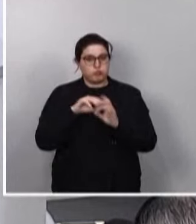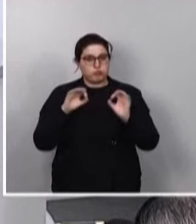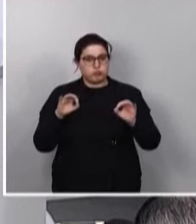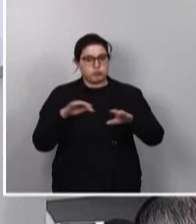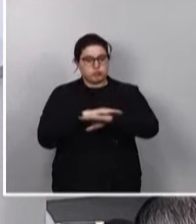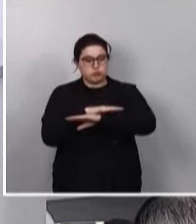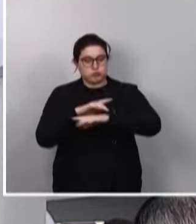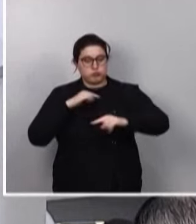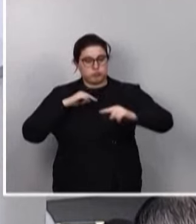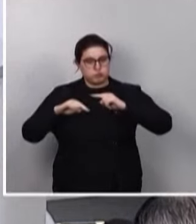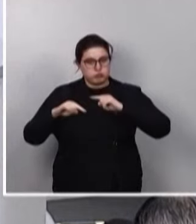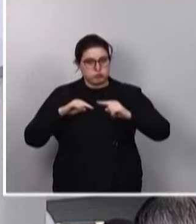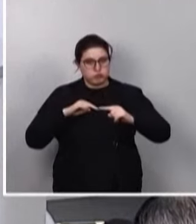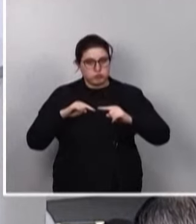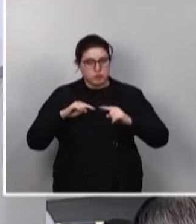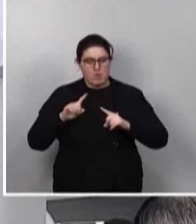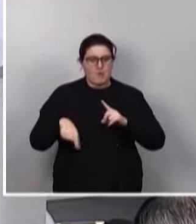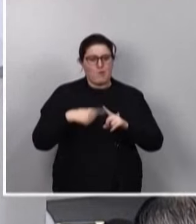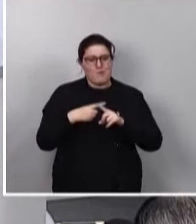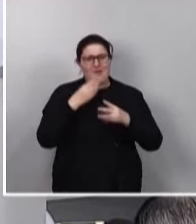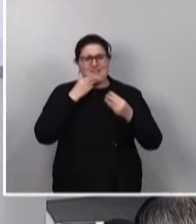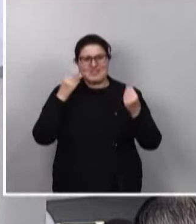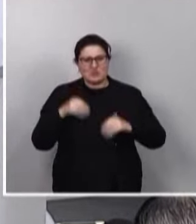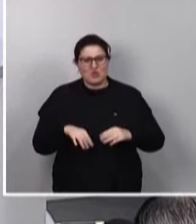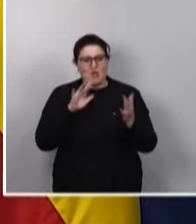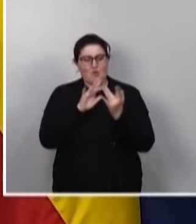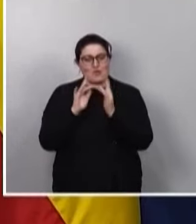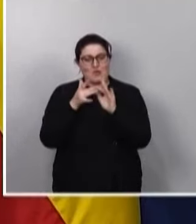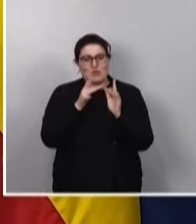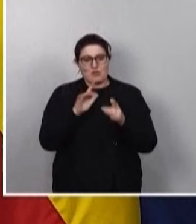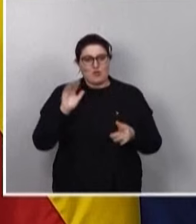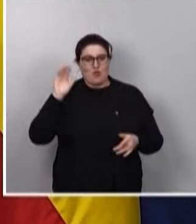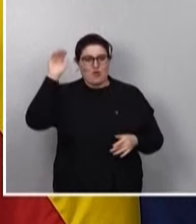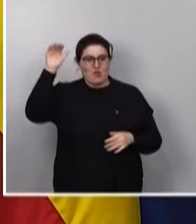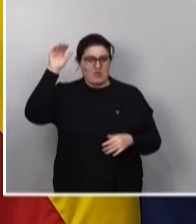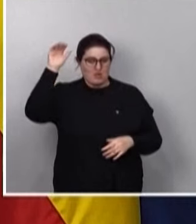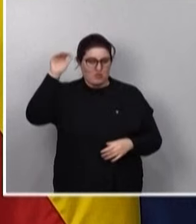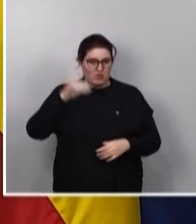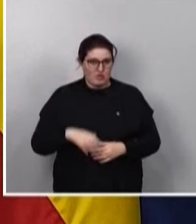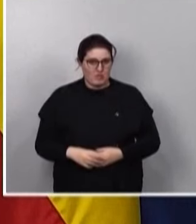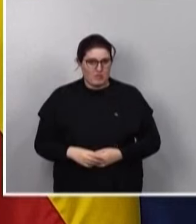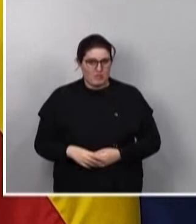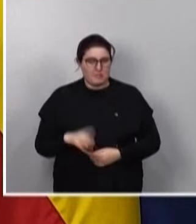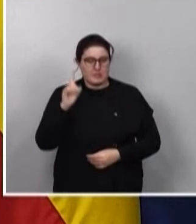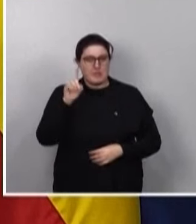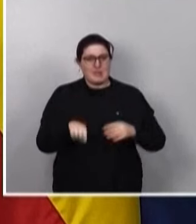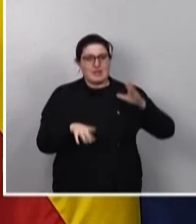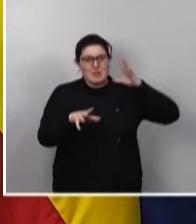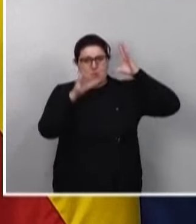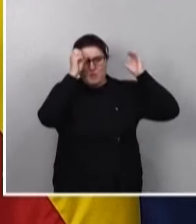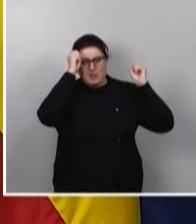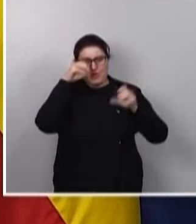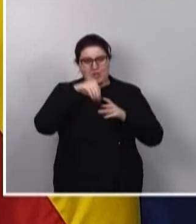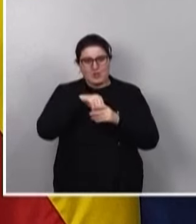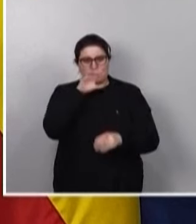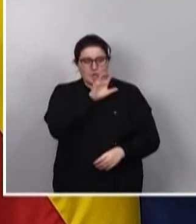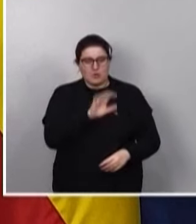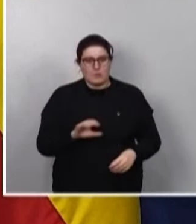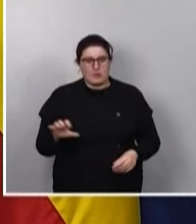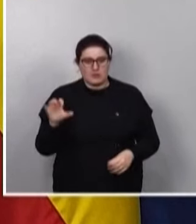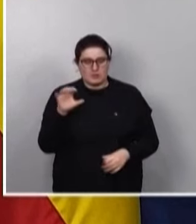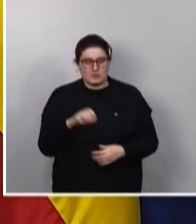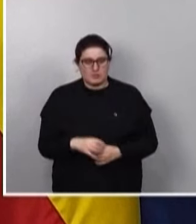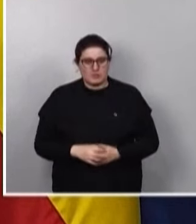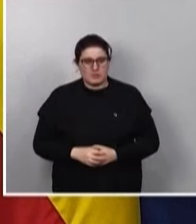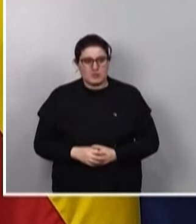Estamos diante de um caso único, não somente para este governo, mas único na história das relações internacionais e das